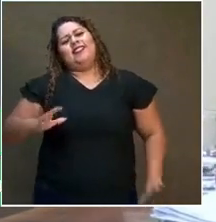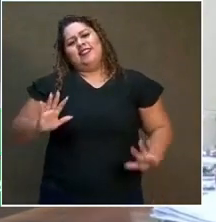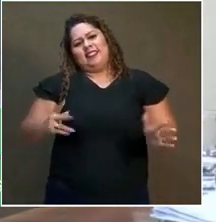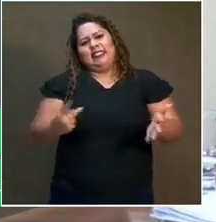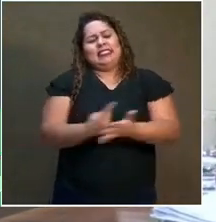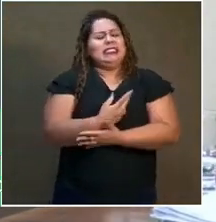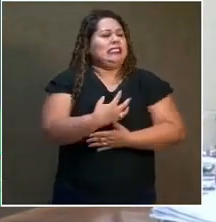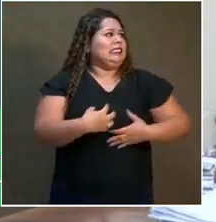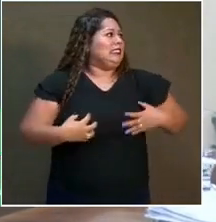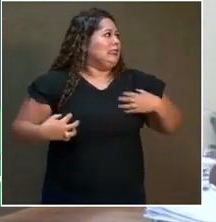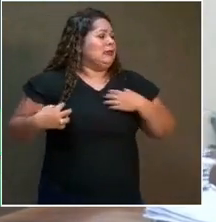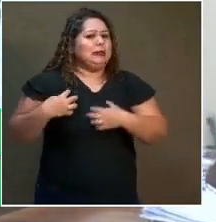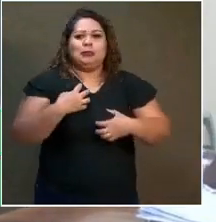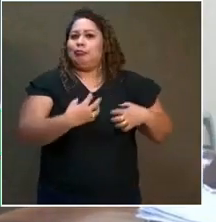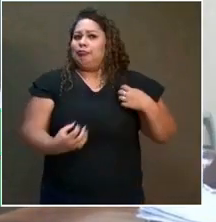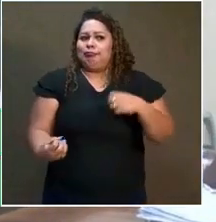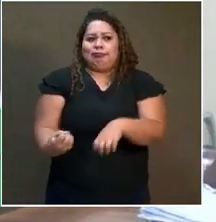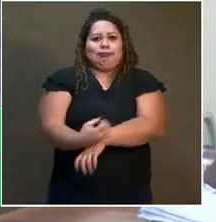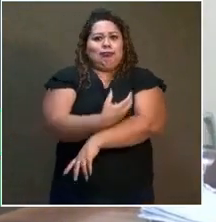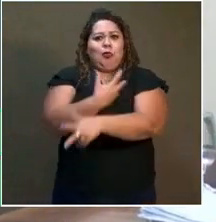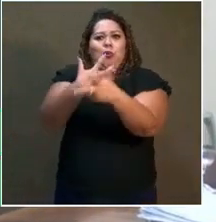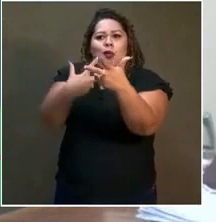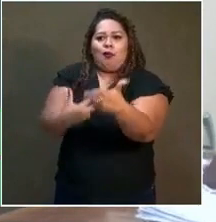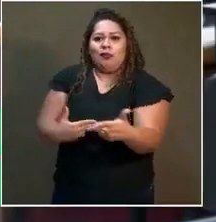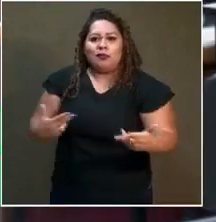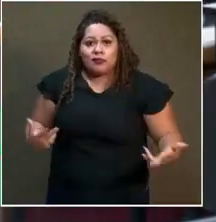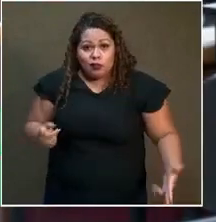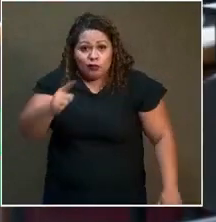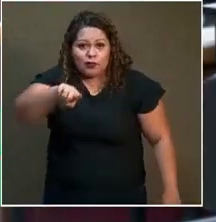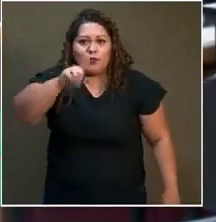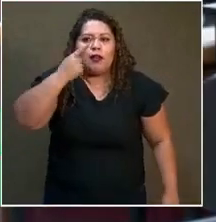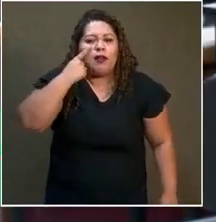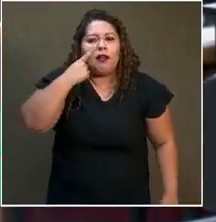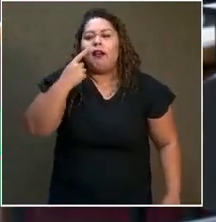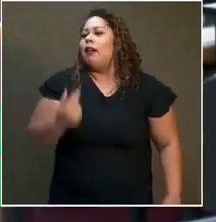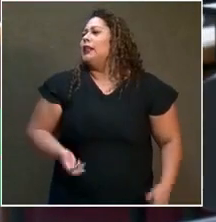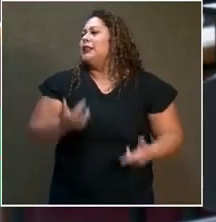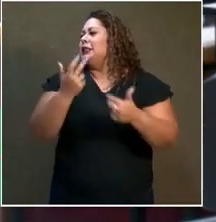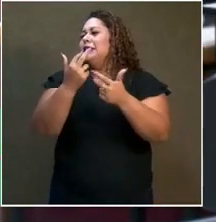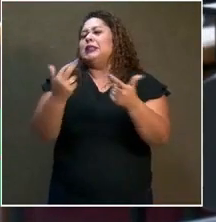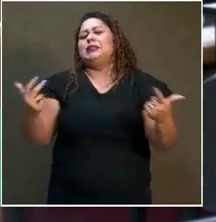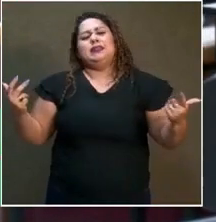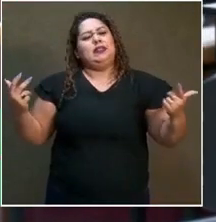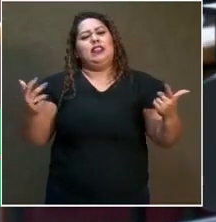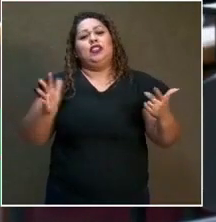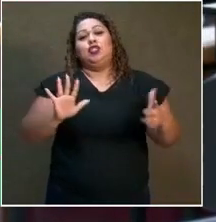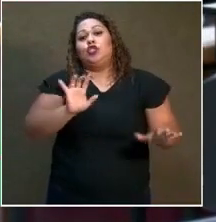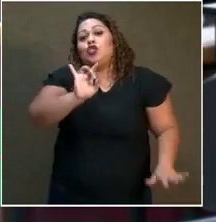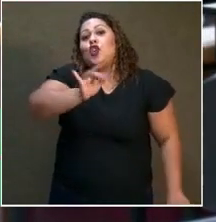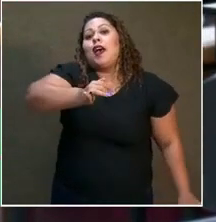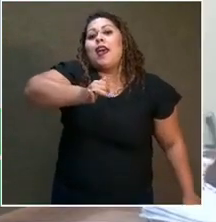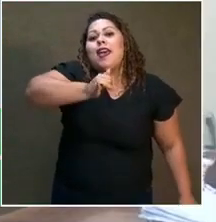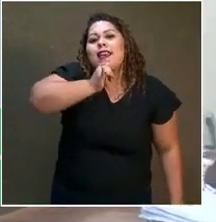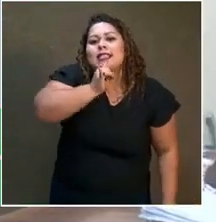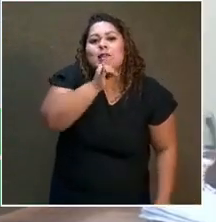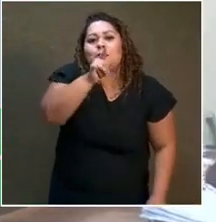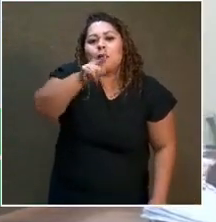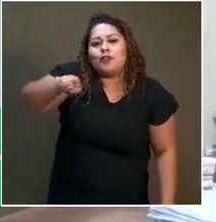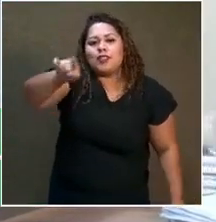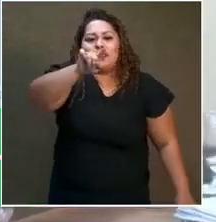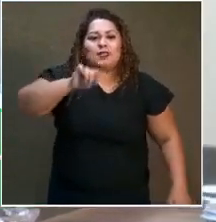de extrema emoção nesse sentido? Vocês viram aqui vários momentos, eu estou dando exemplos a vossas excelências.